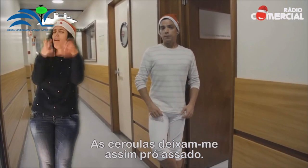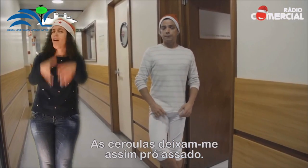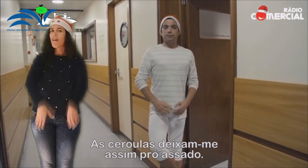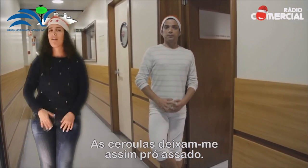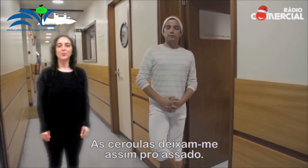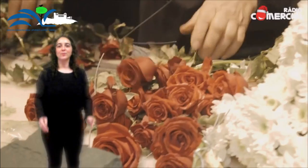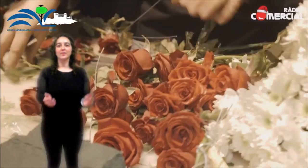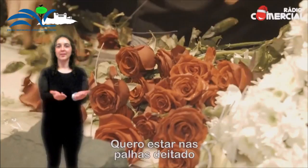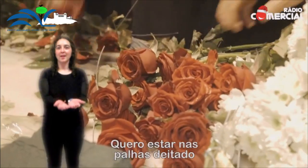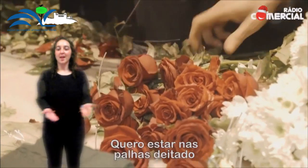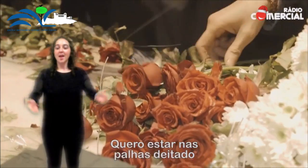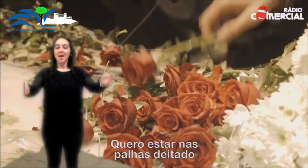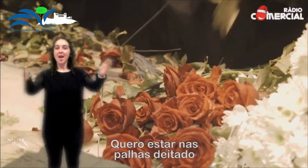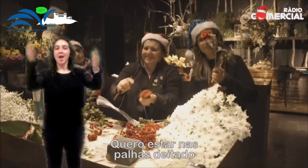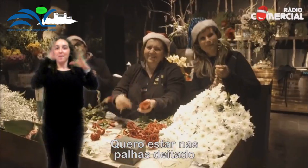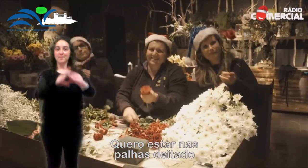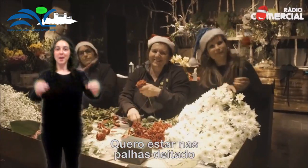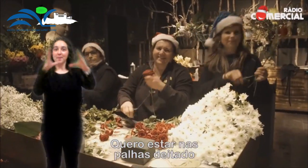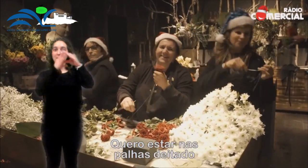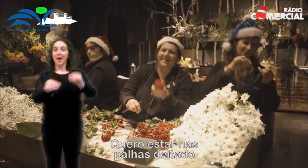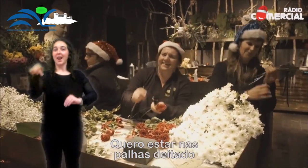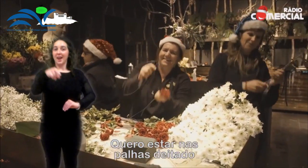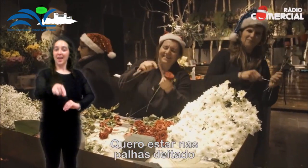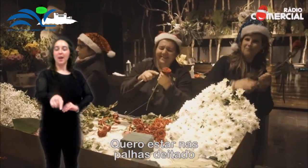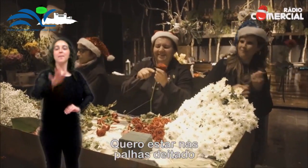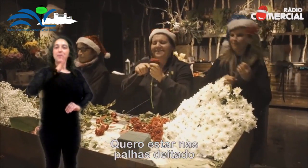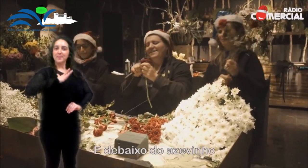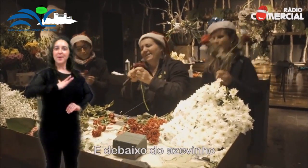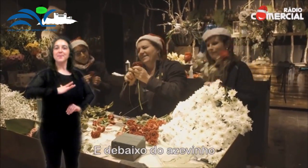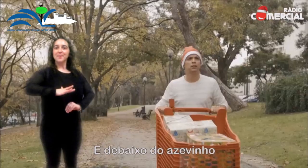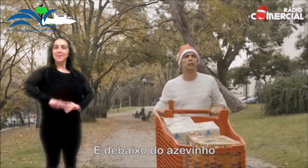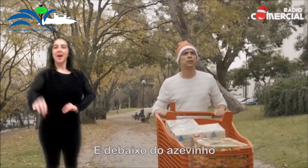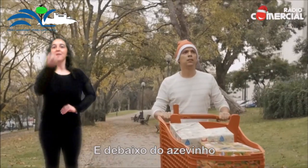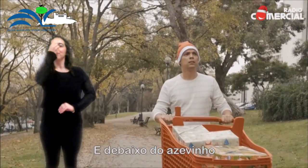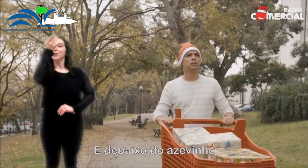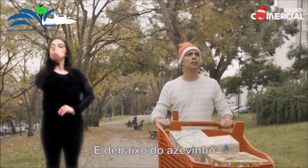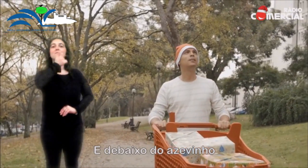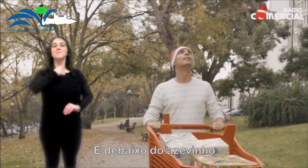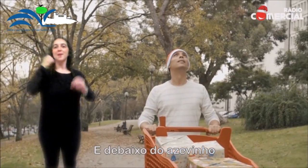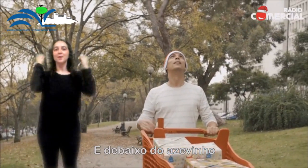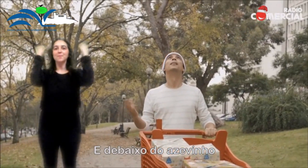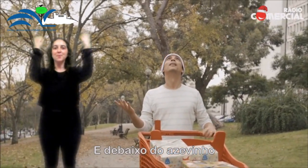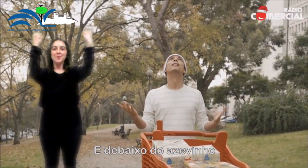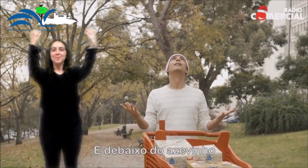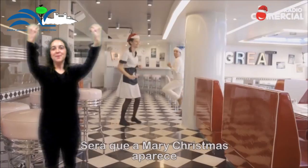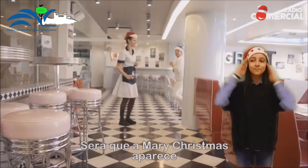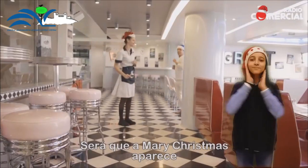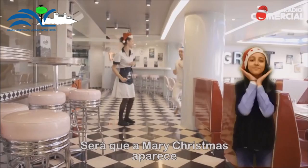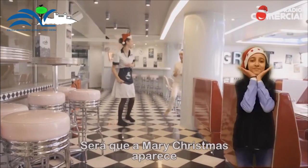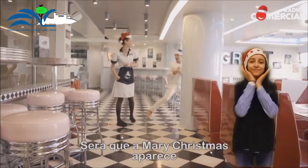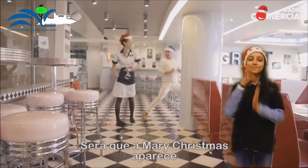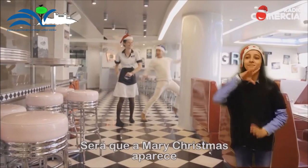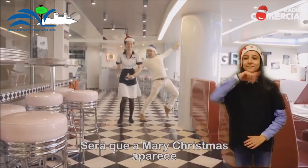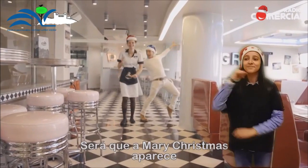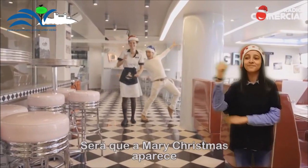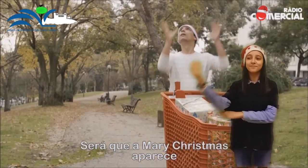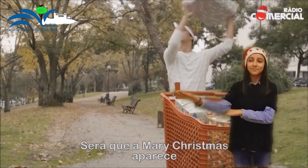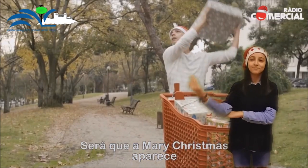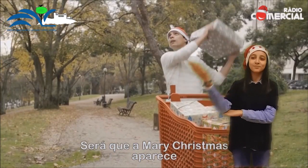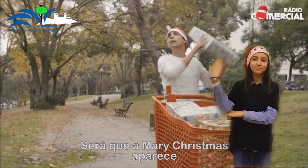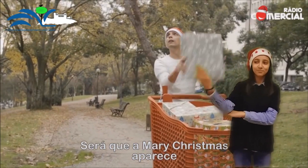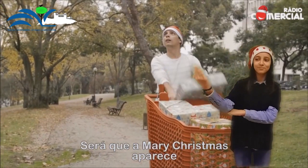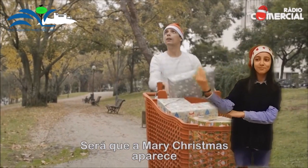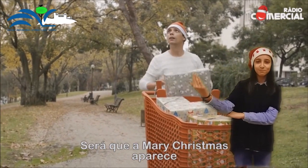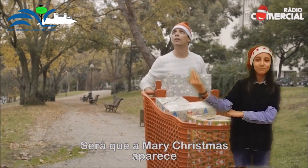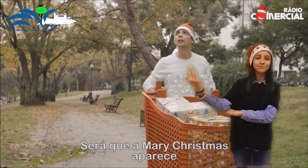o assado. Quero estar nas palhas deitado e debaixo de azevinho. Será que a Merry